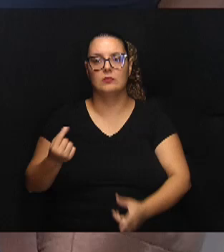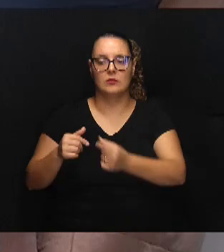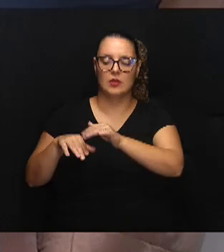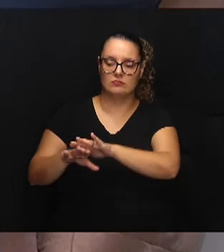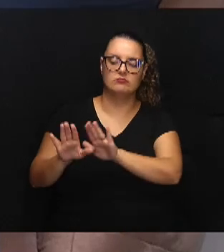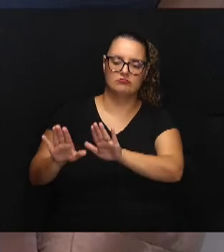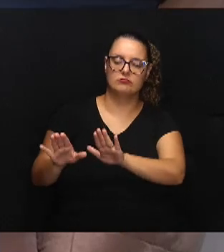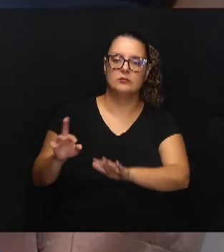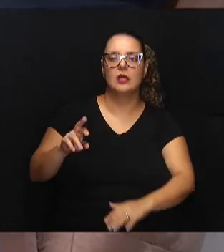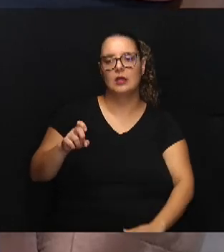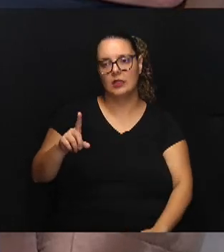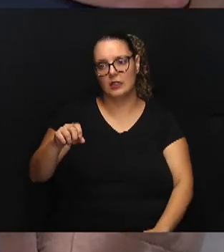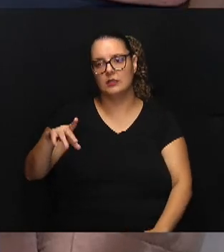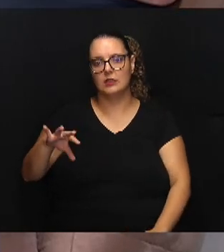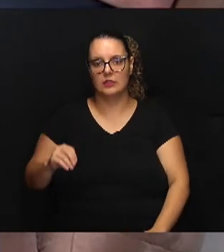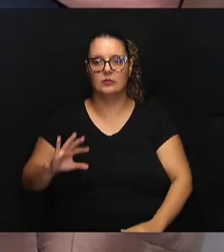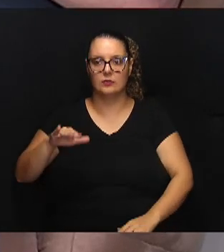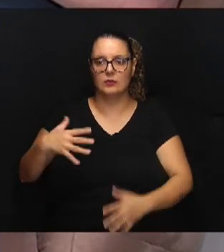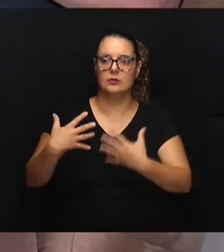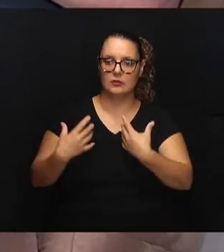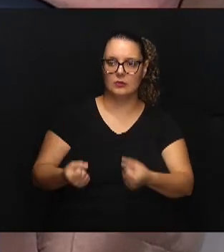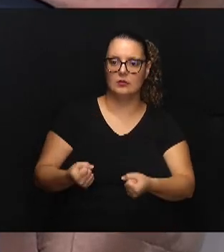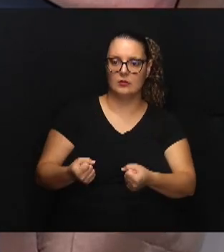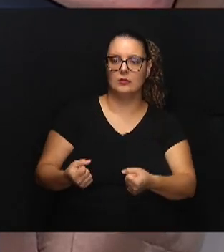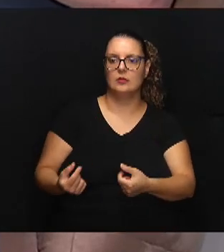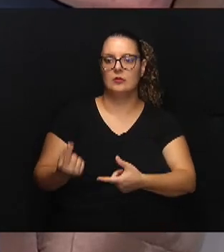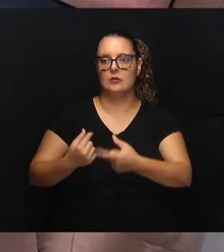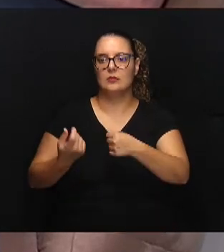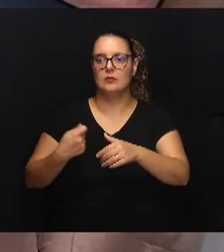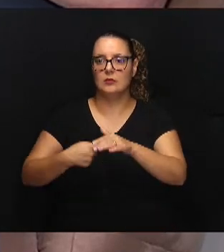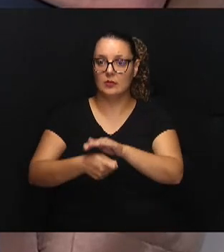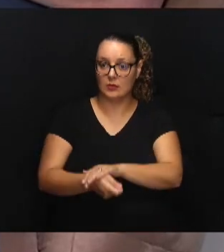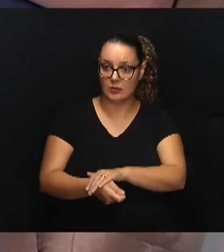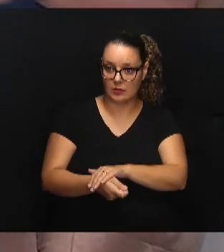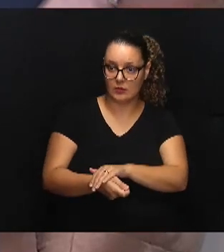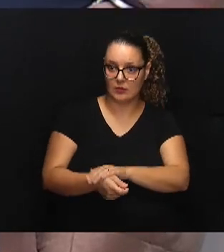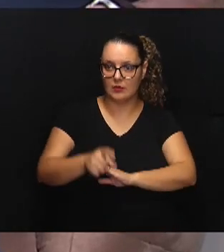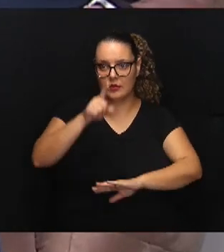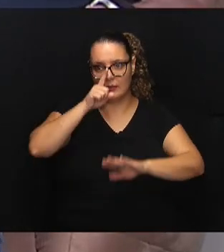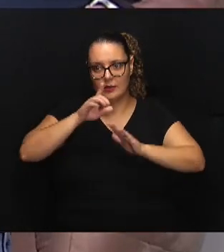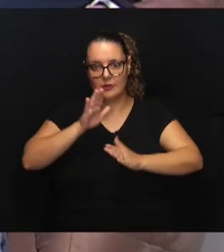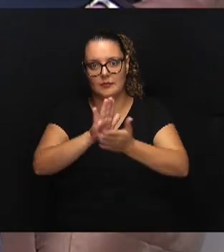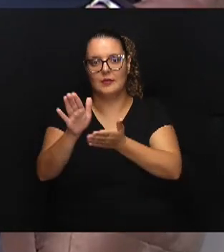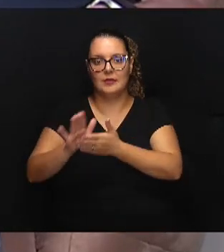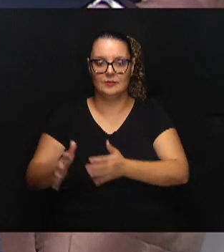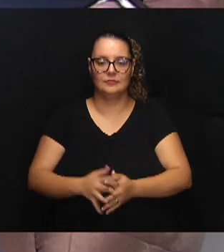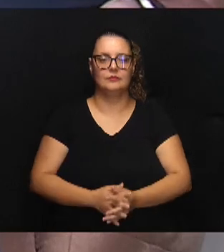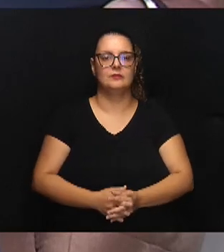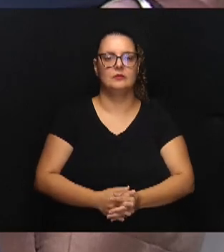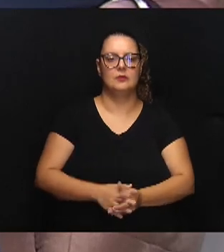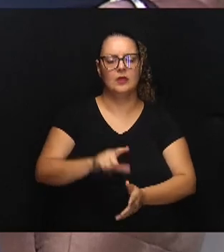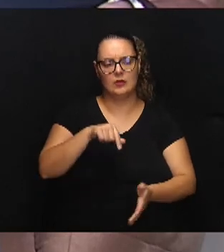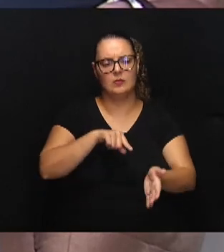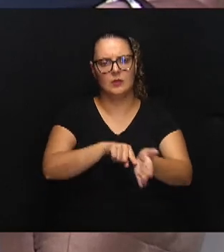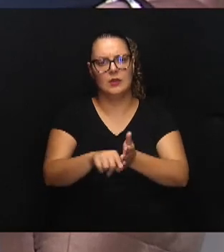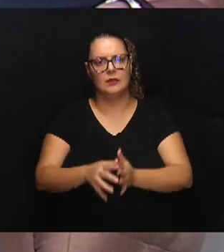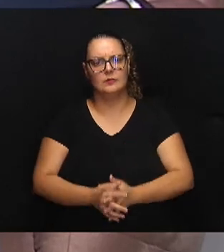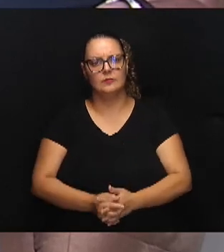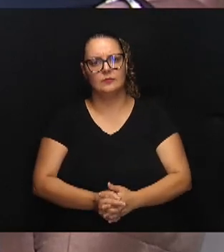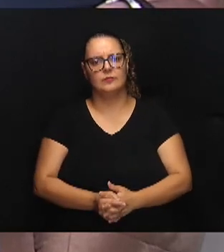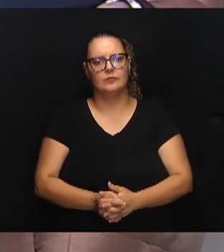está rendendo. Na hora que você receber, pega esse dinheiro e cuidado para não gastar. Isso que eu ia perguntar, tem uma